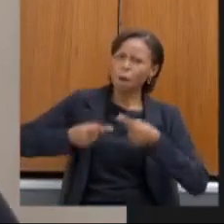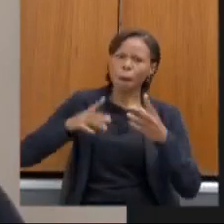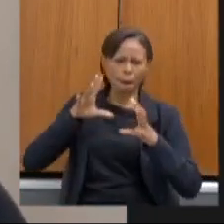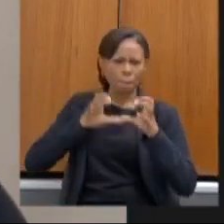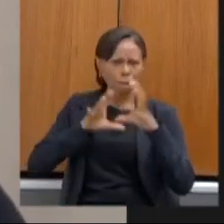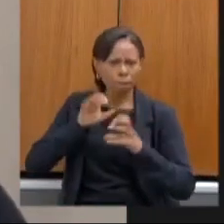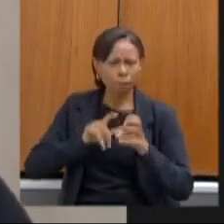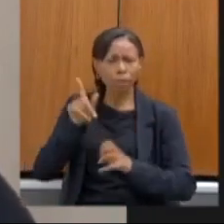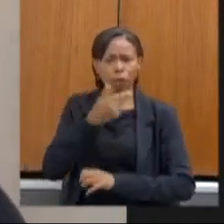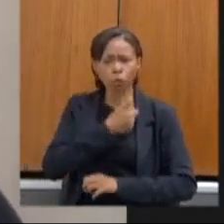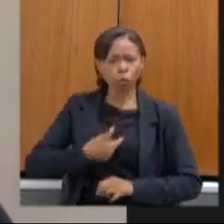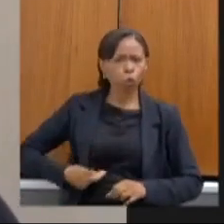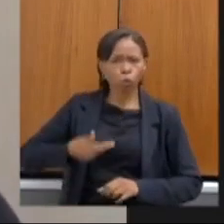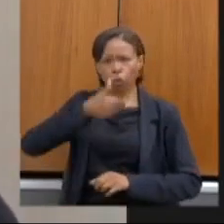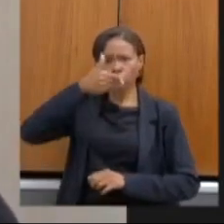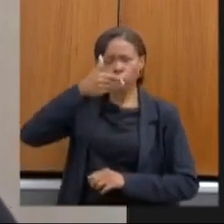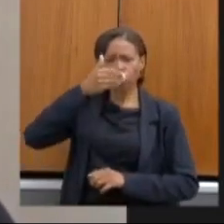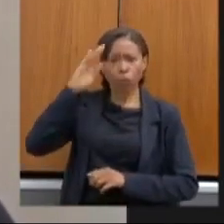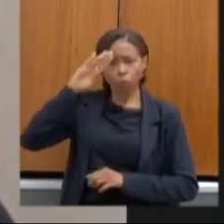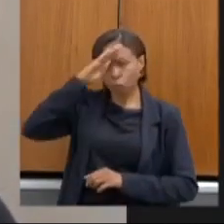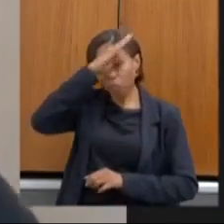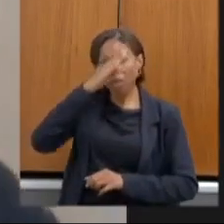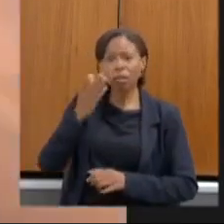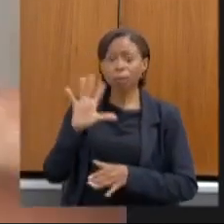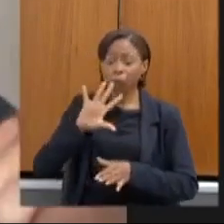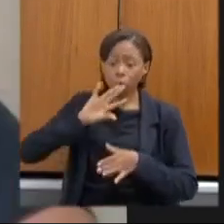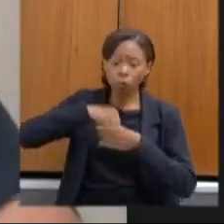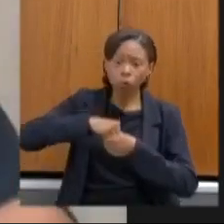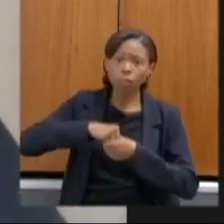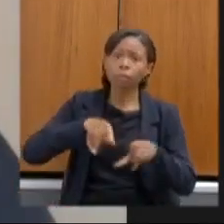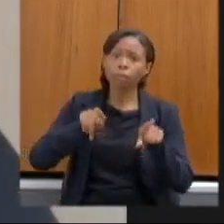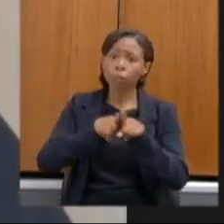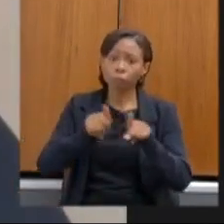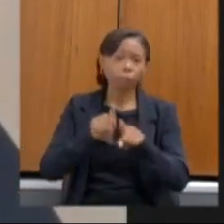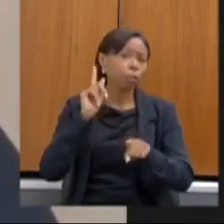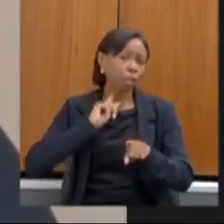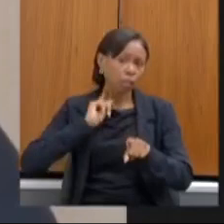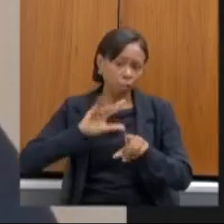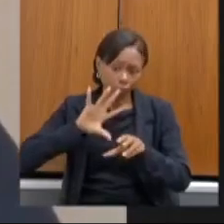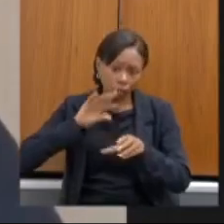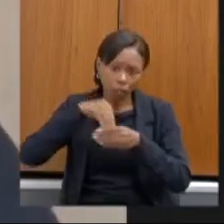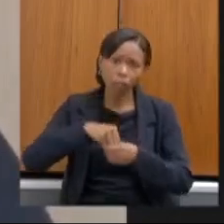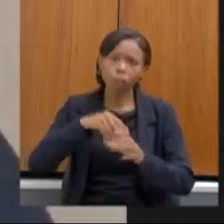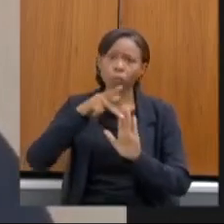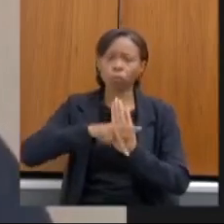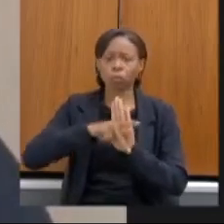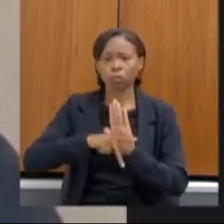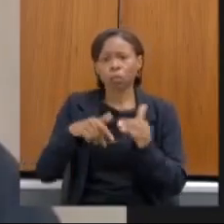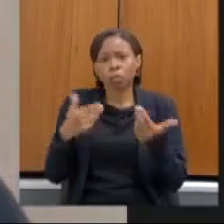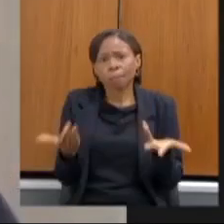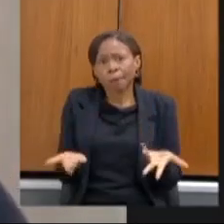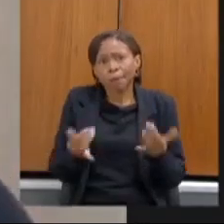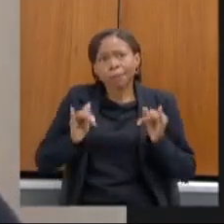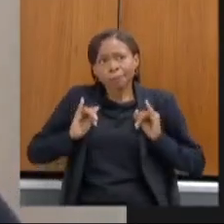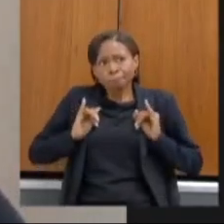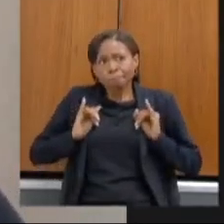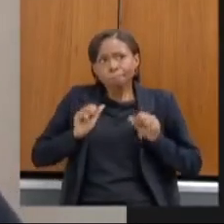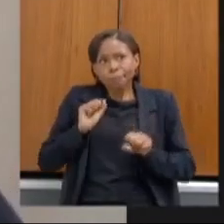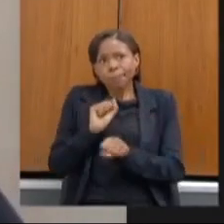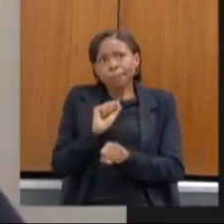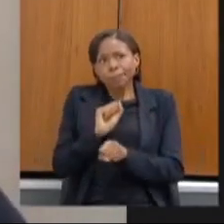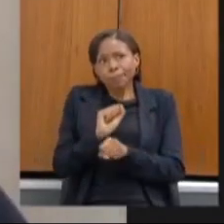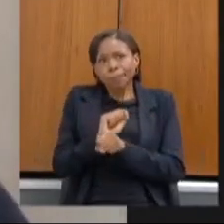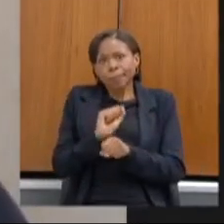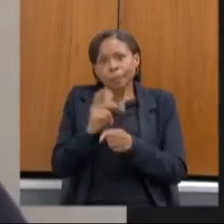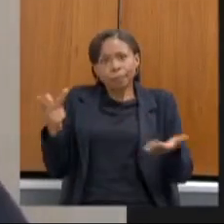presidente bolsonaro para incluir Minas Gerais agora você vai ficar de braços cruzados esperando que as coisas cheguem